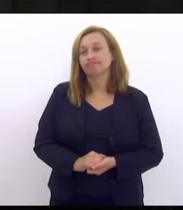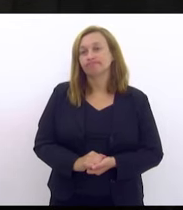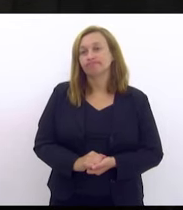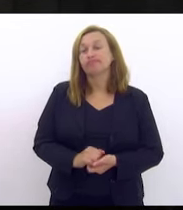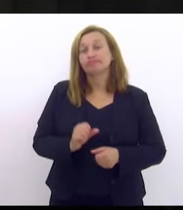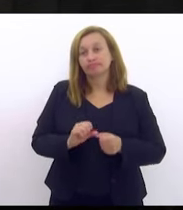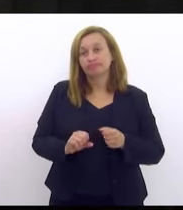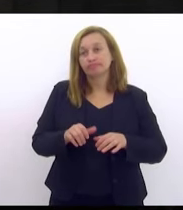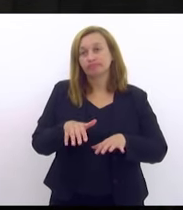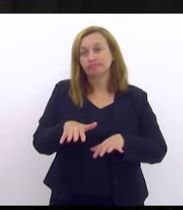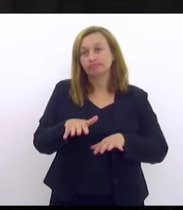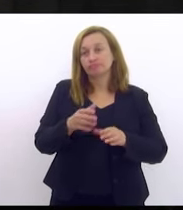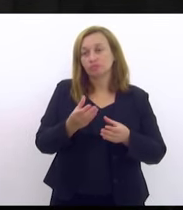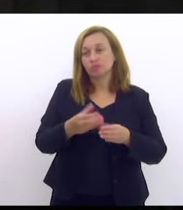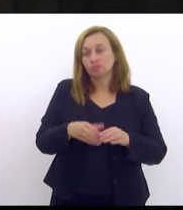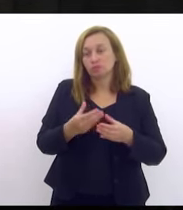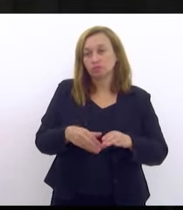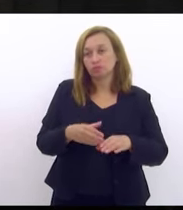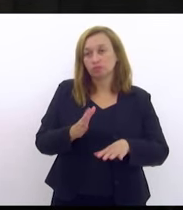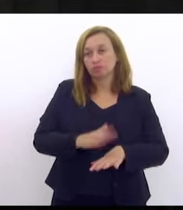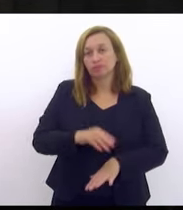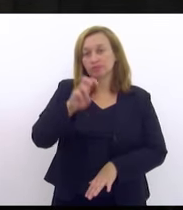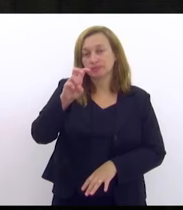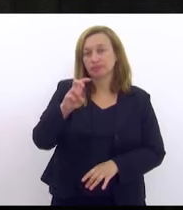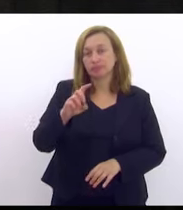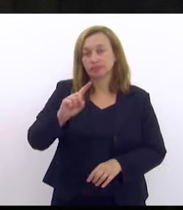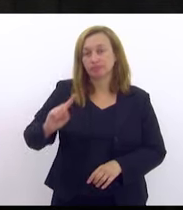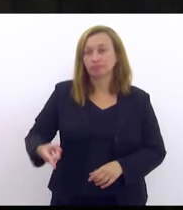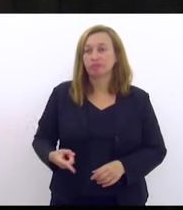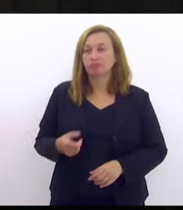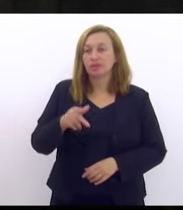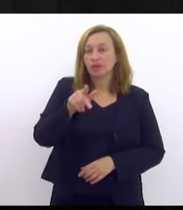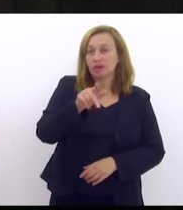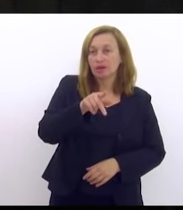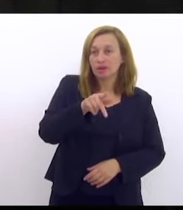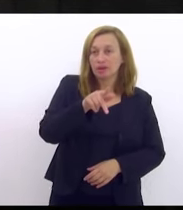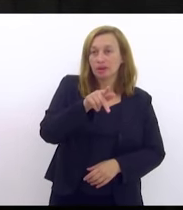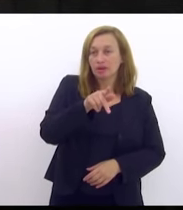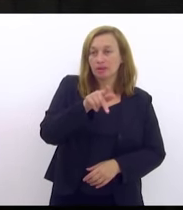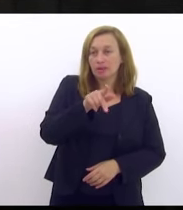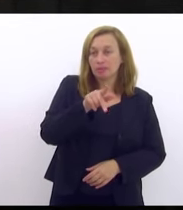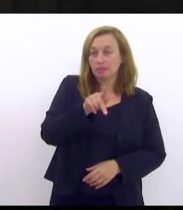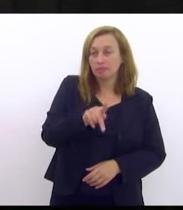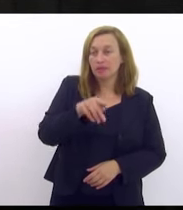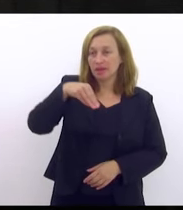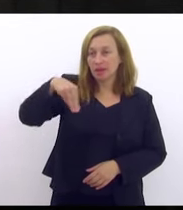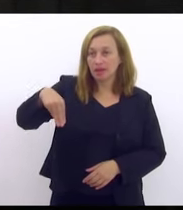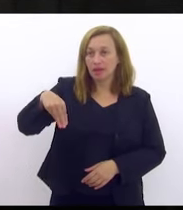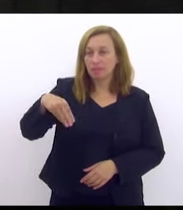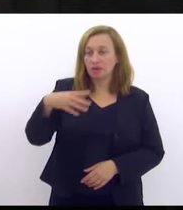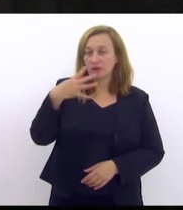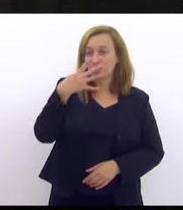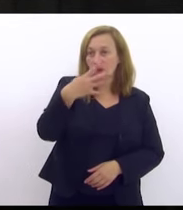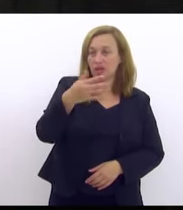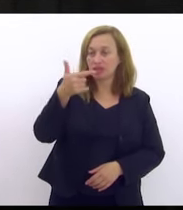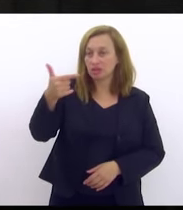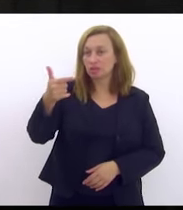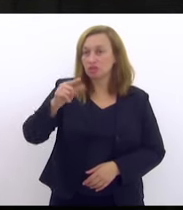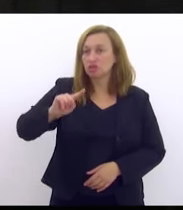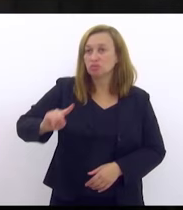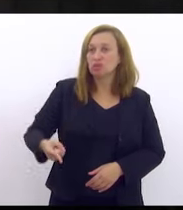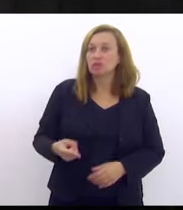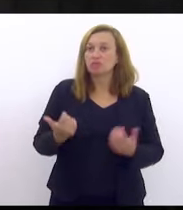fazer concurso para mais 5 mil. A PM está com 42 mil. Teria que ter, no